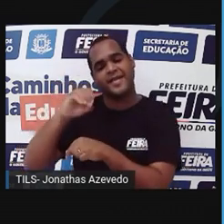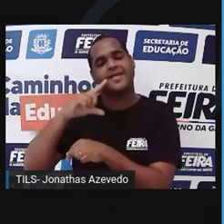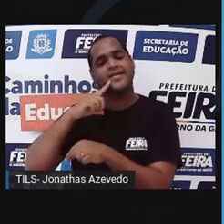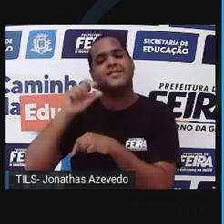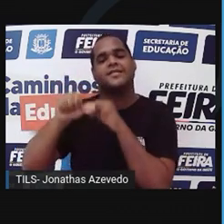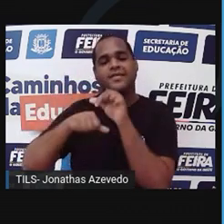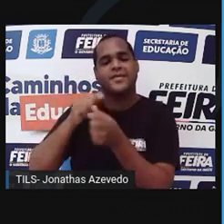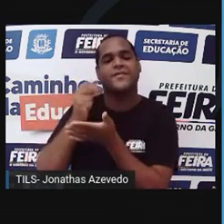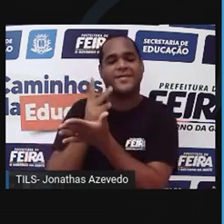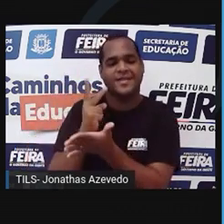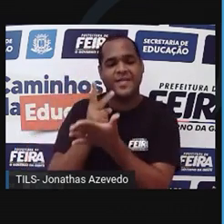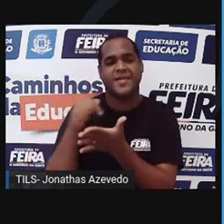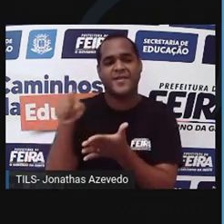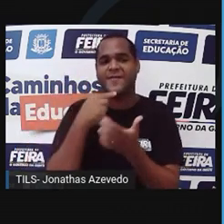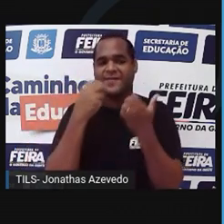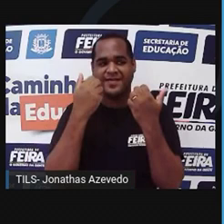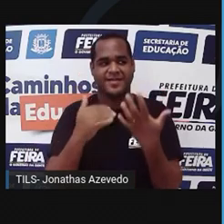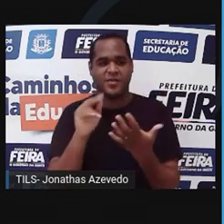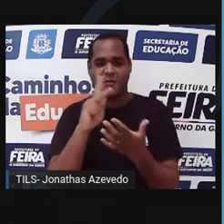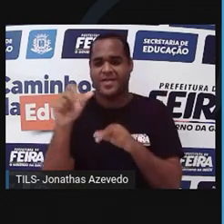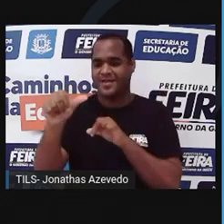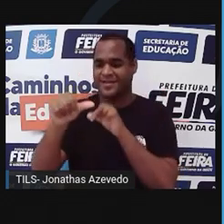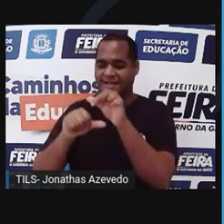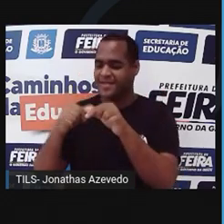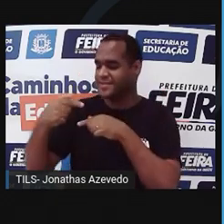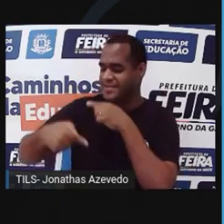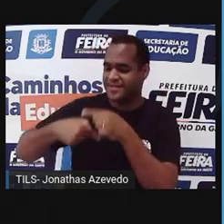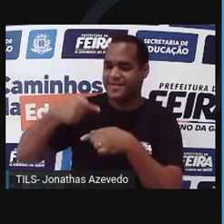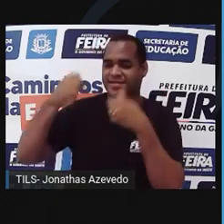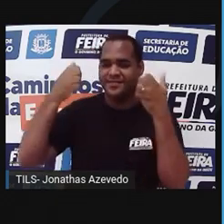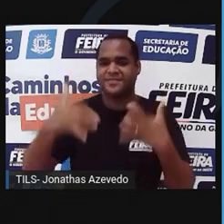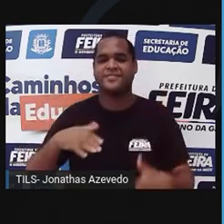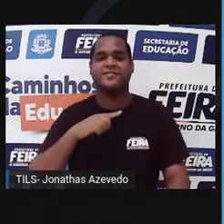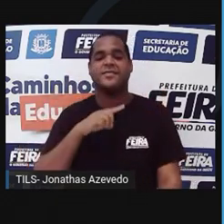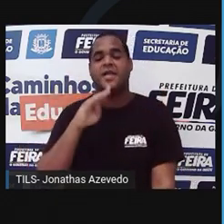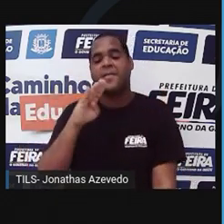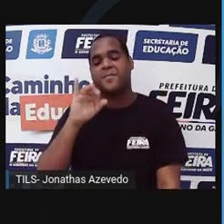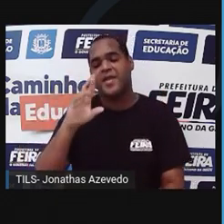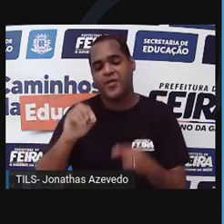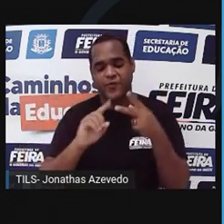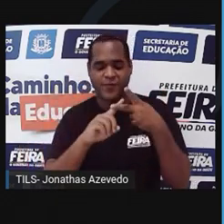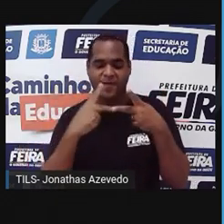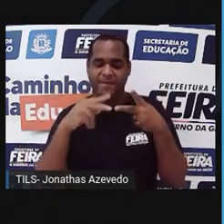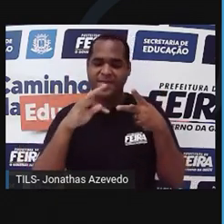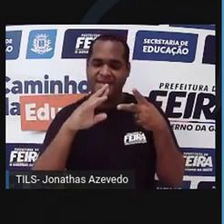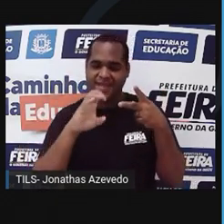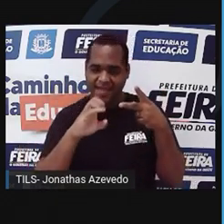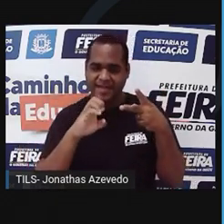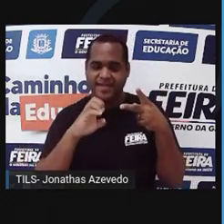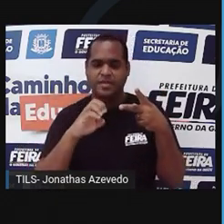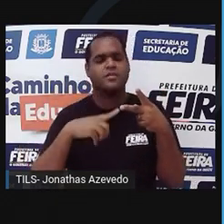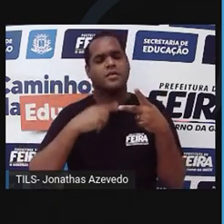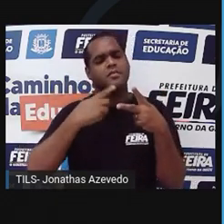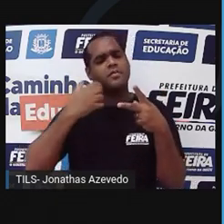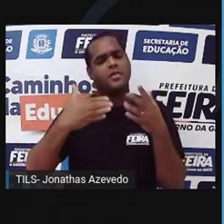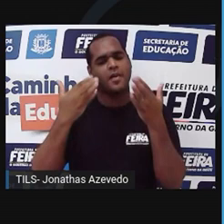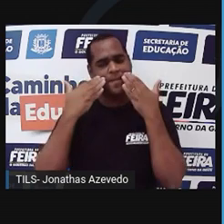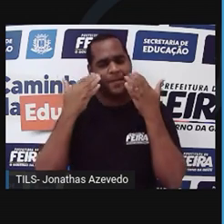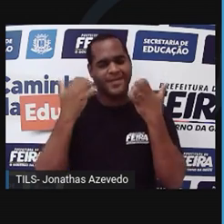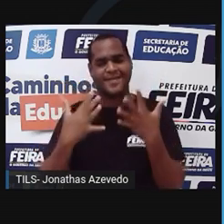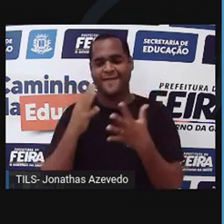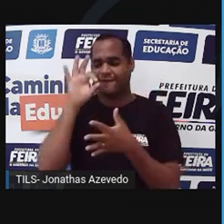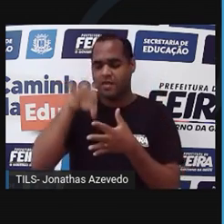esporófito. É isso que a gente chama de alternância de gerações. As briófitas e as pteridófitas, por não apresentarem